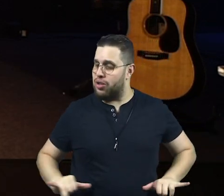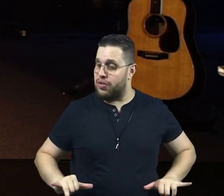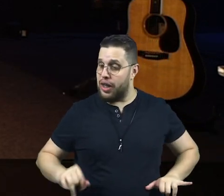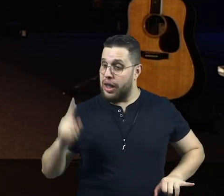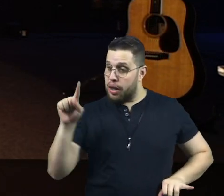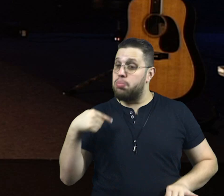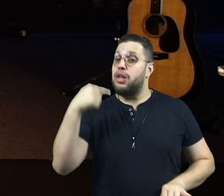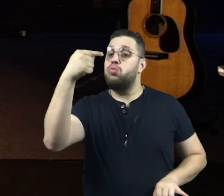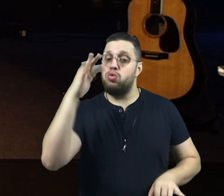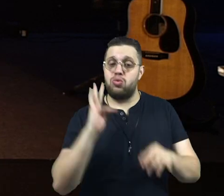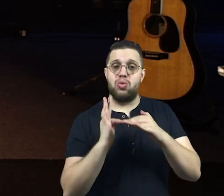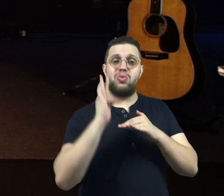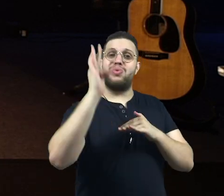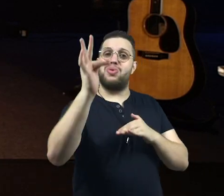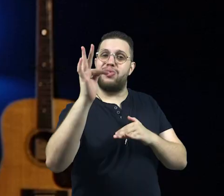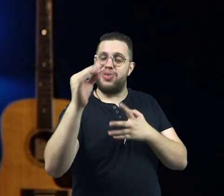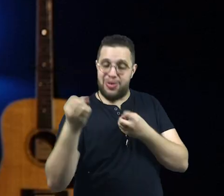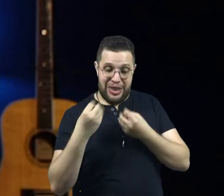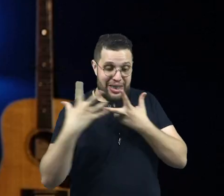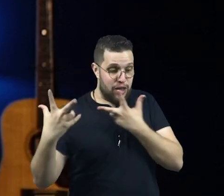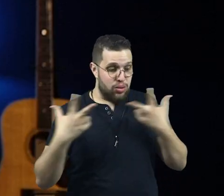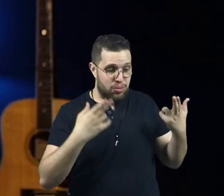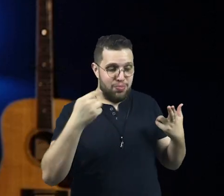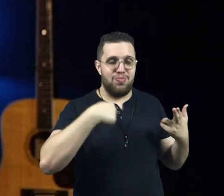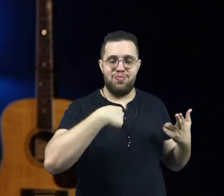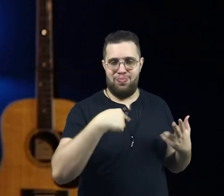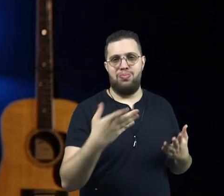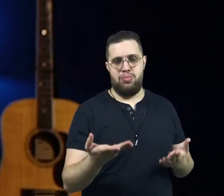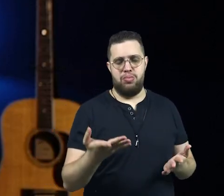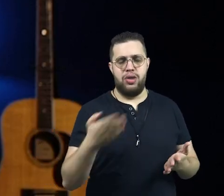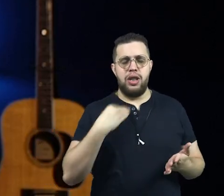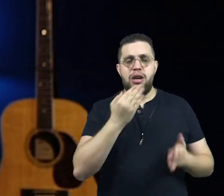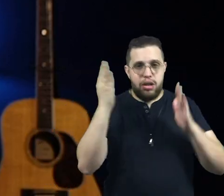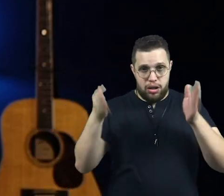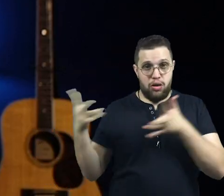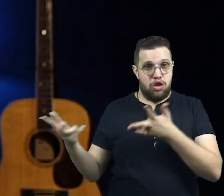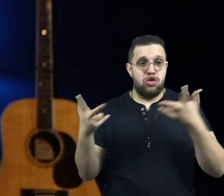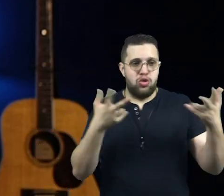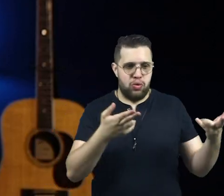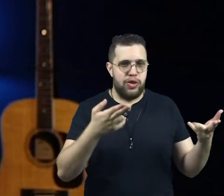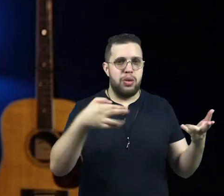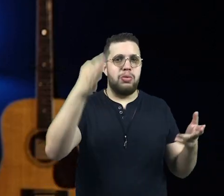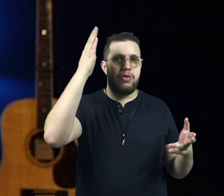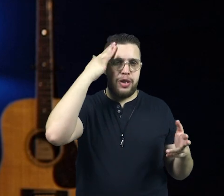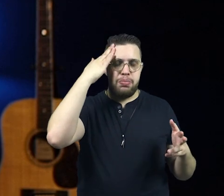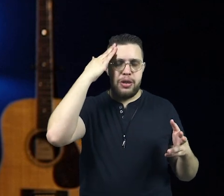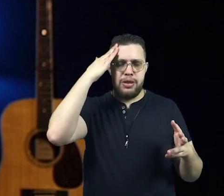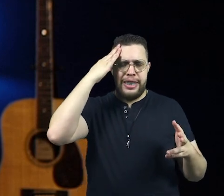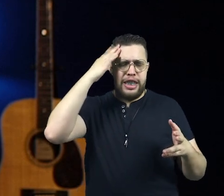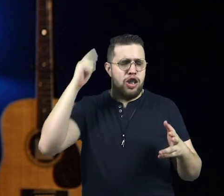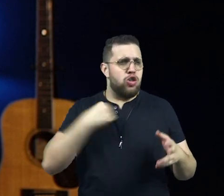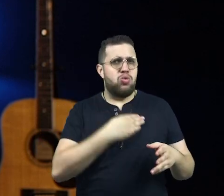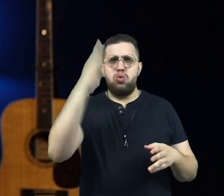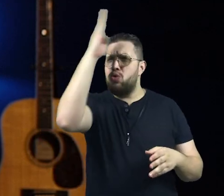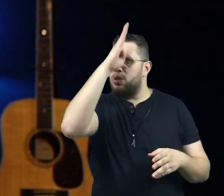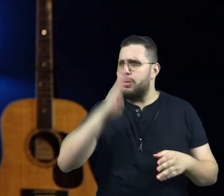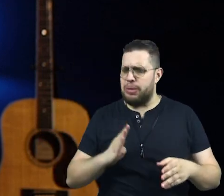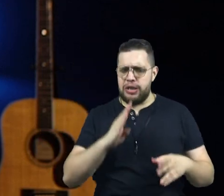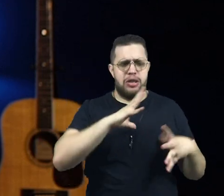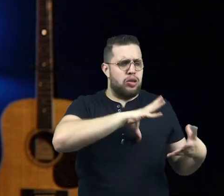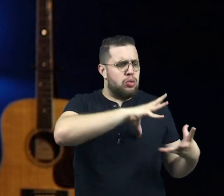benefício através disso. Amém? Então eu quero te convidar a olhar dessa maneira. O que a gente está passando hoje, o que o Brasil, o que o mundo está